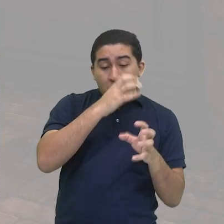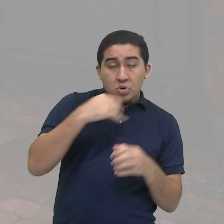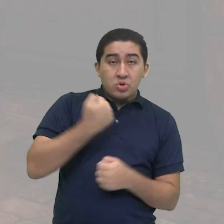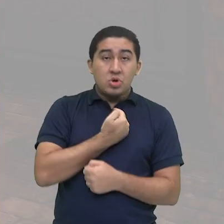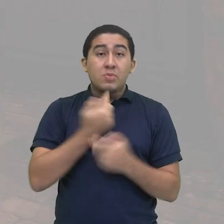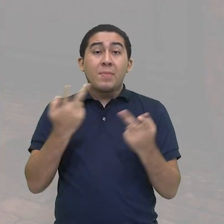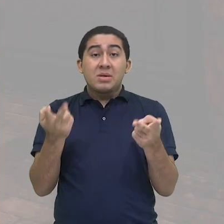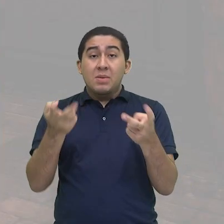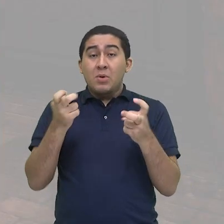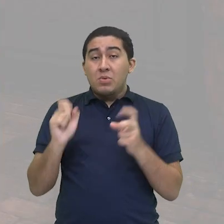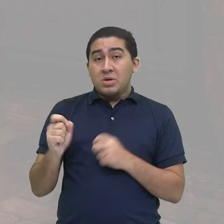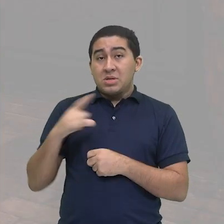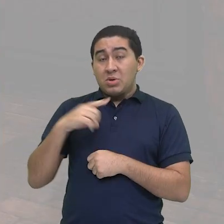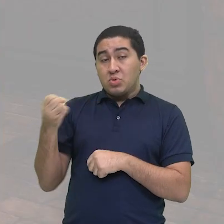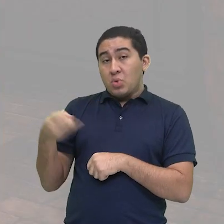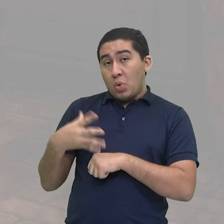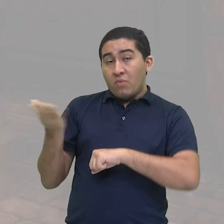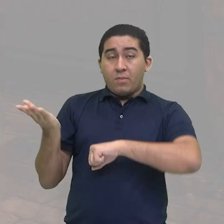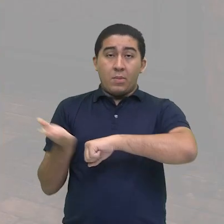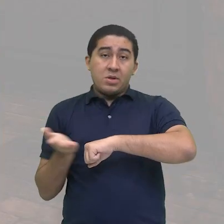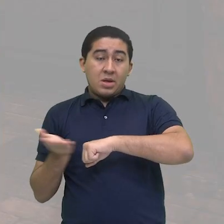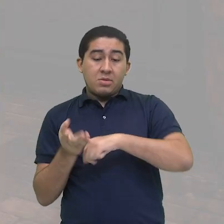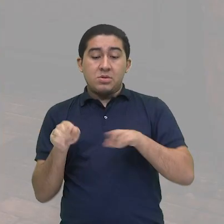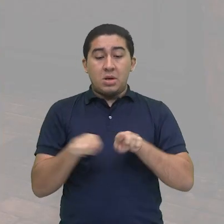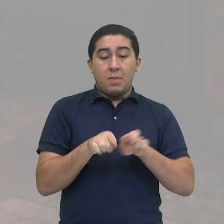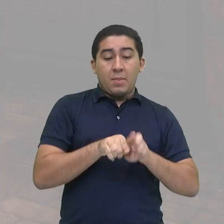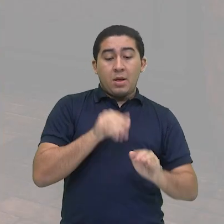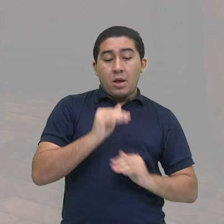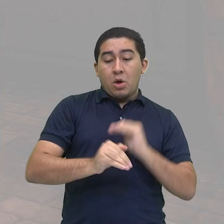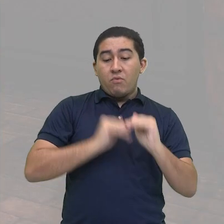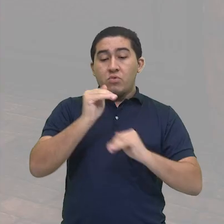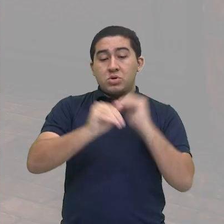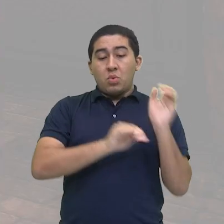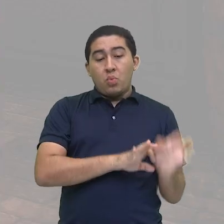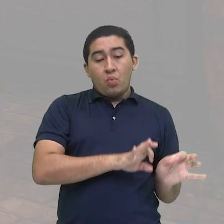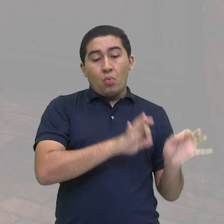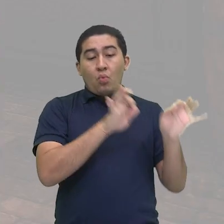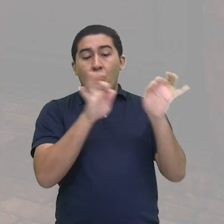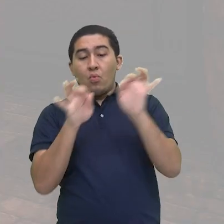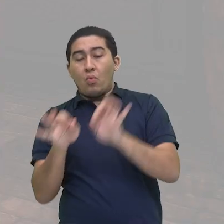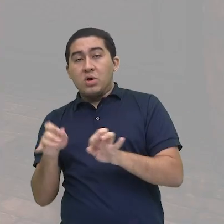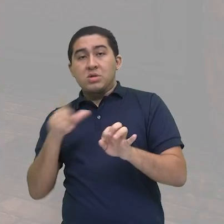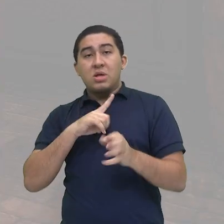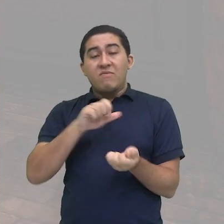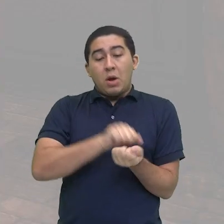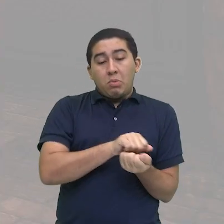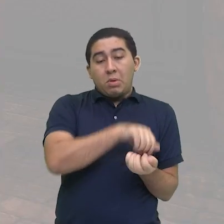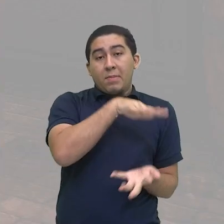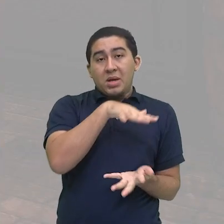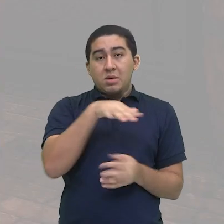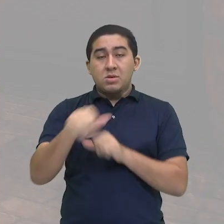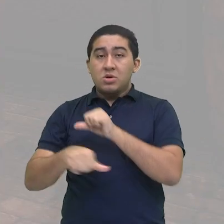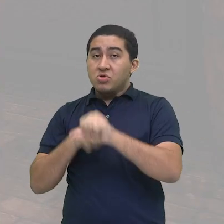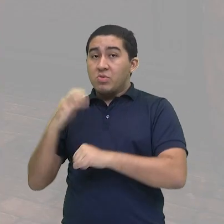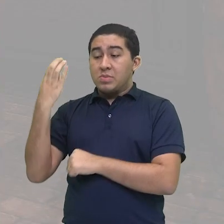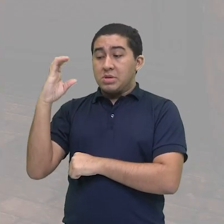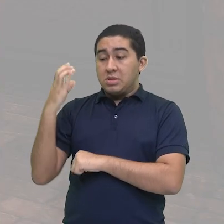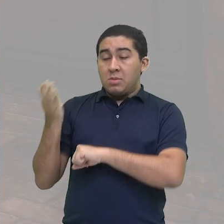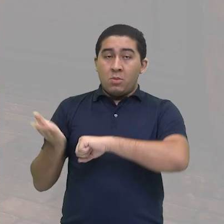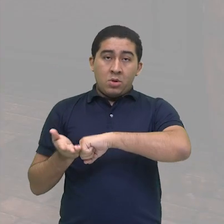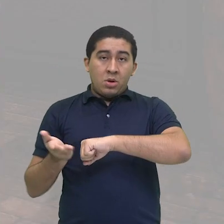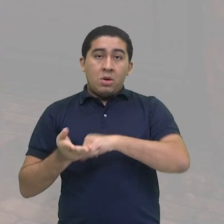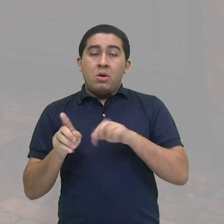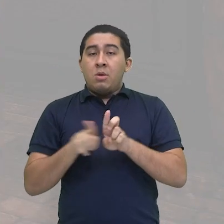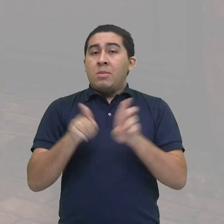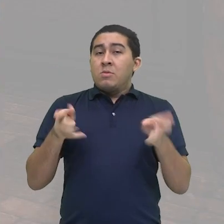laboratório bem moderno, né? Da evolução que houve aí da alquimia para a ciência moderna. Mas eu quero